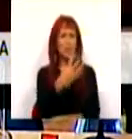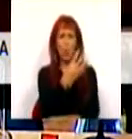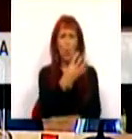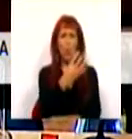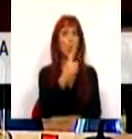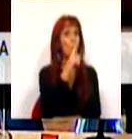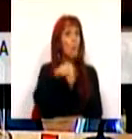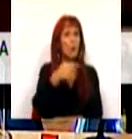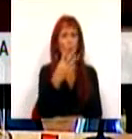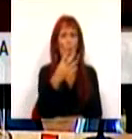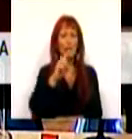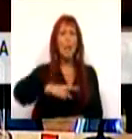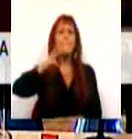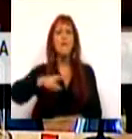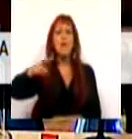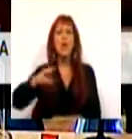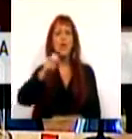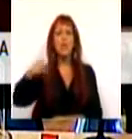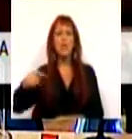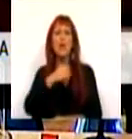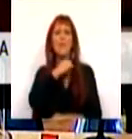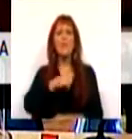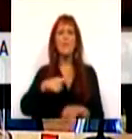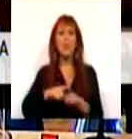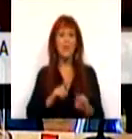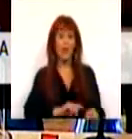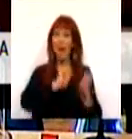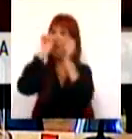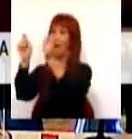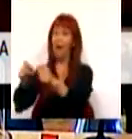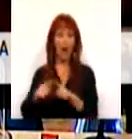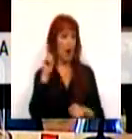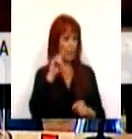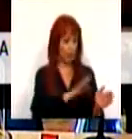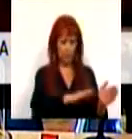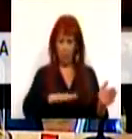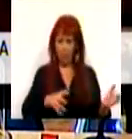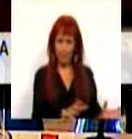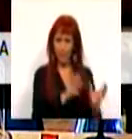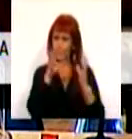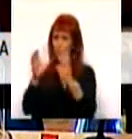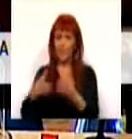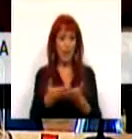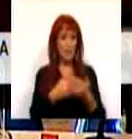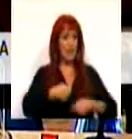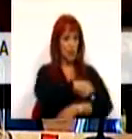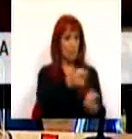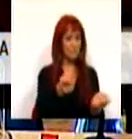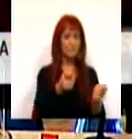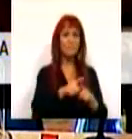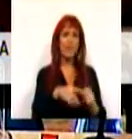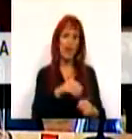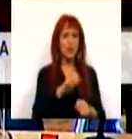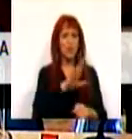dos 1,4 milhões de euros, que permitirá a transferência deste importante acervo do mercado abastecedor da